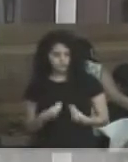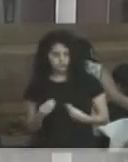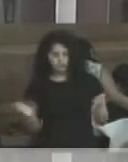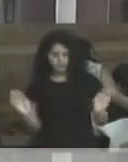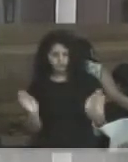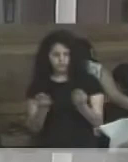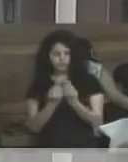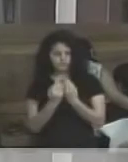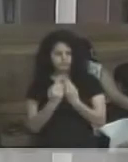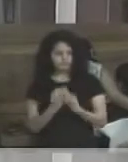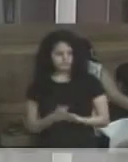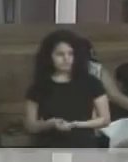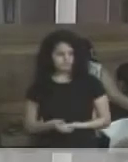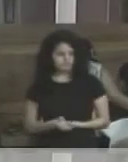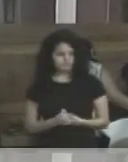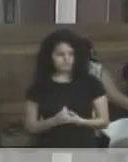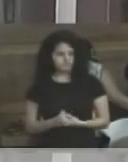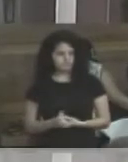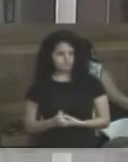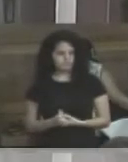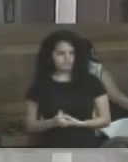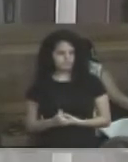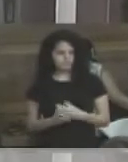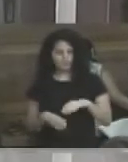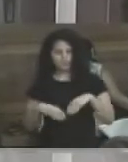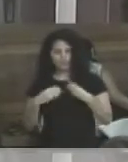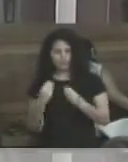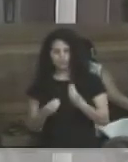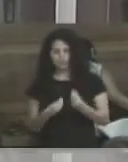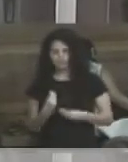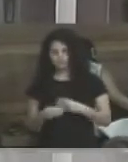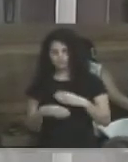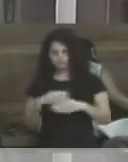porte. Como que se caminha para um fim